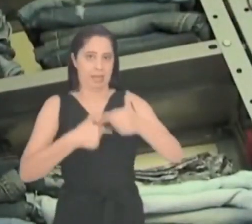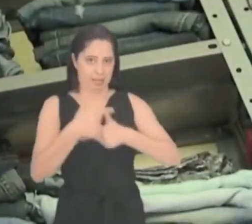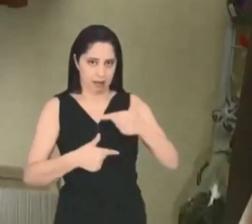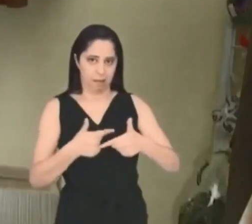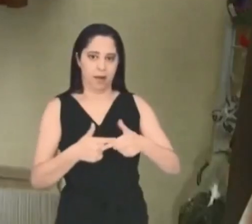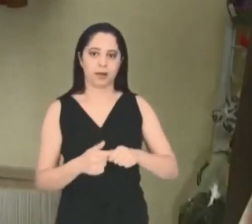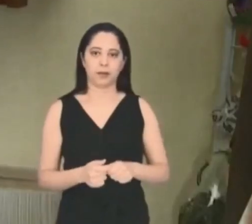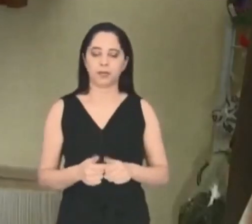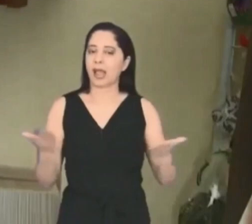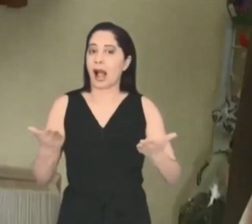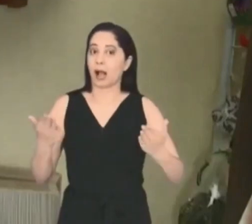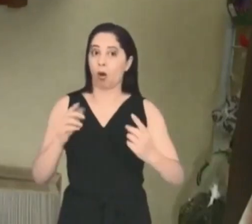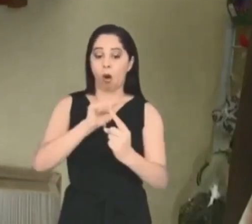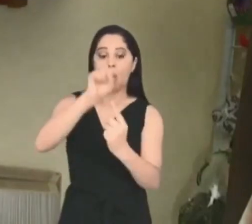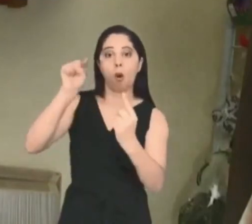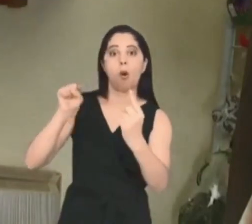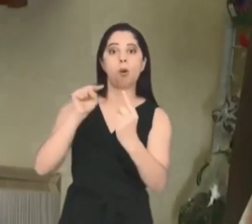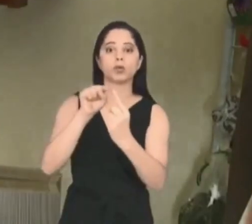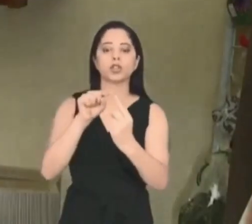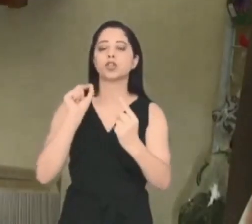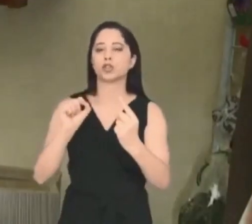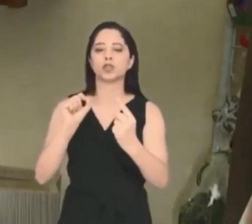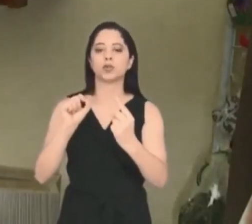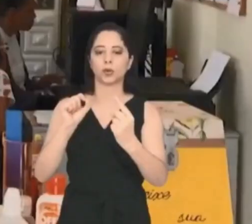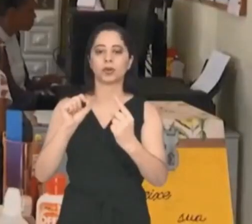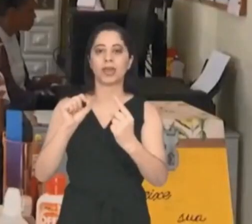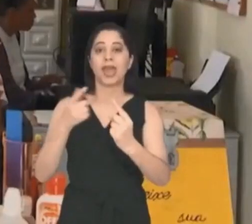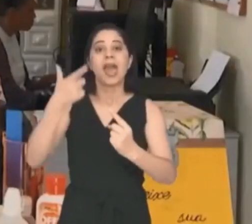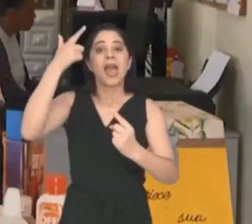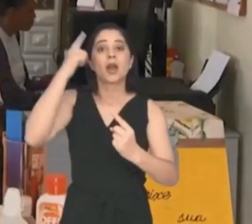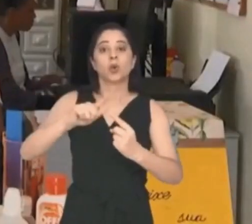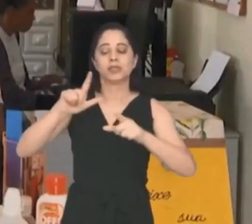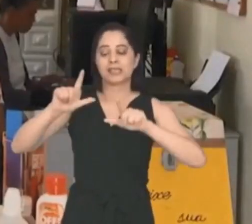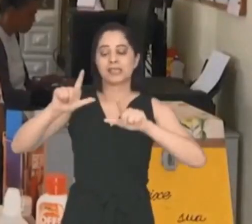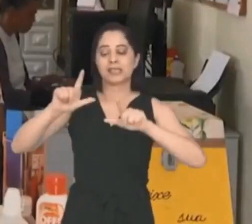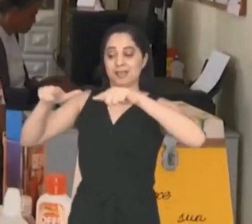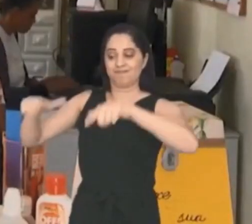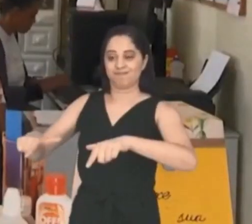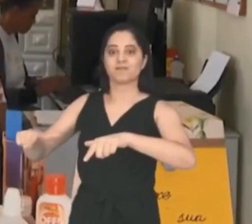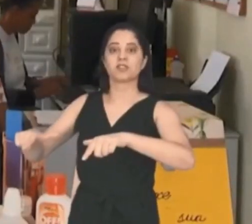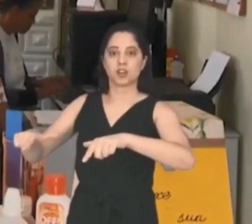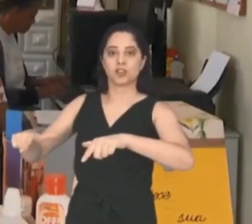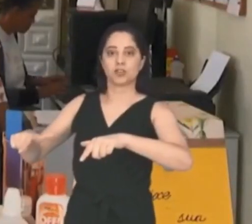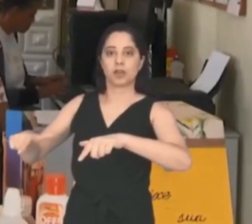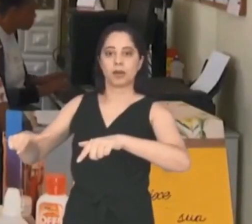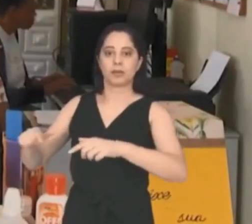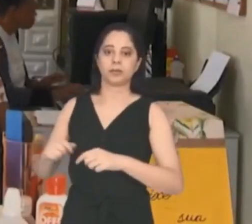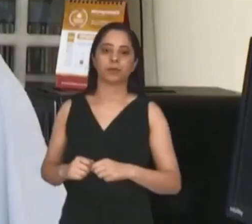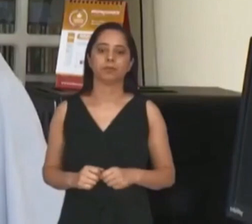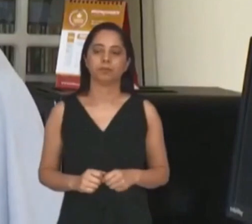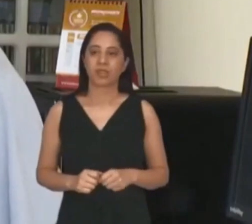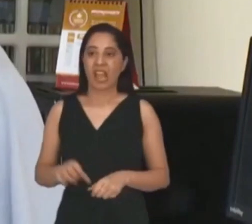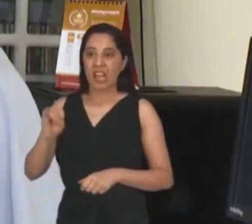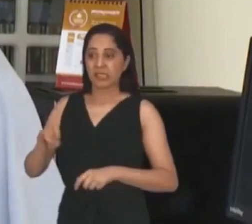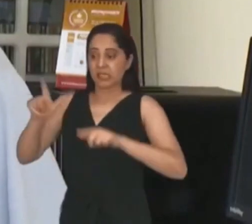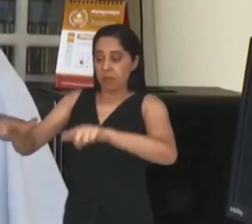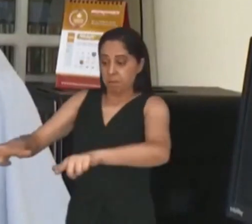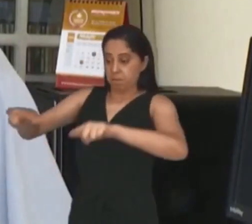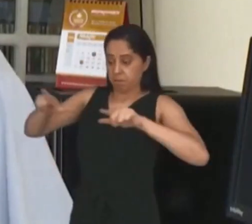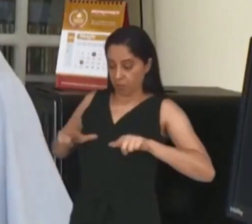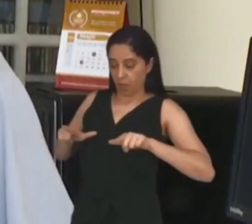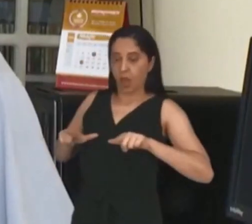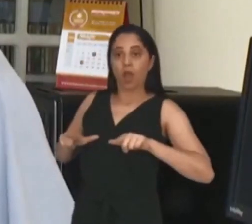renda. Agora, o próximo objetivo da associação é conseguir a declaração de utilidade pública. Vai me